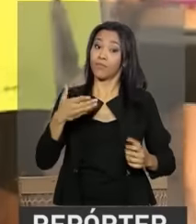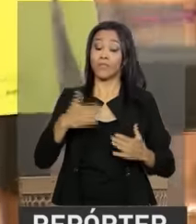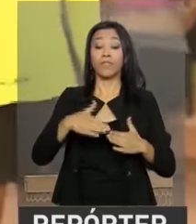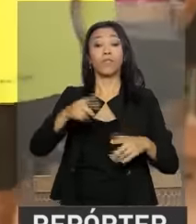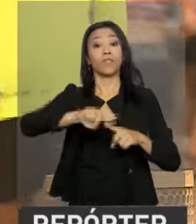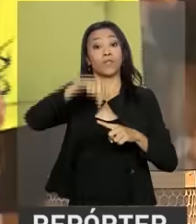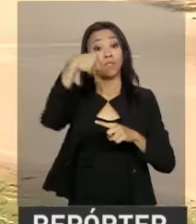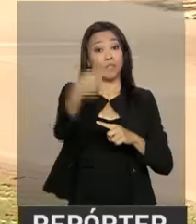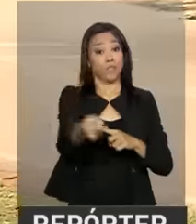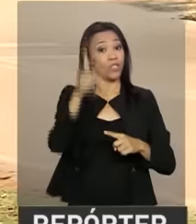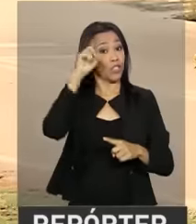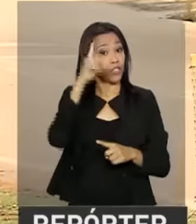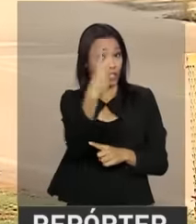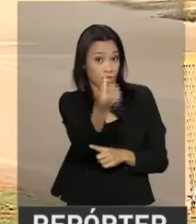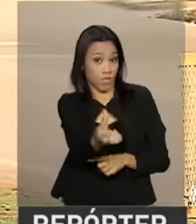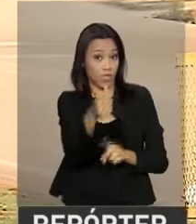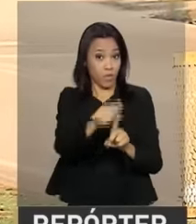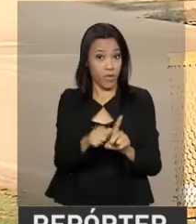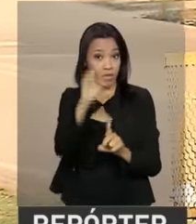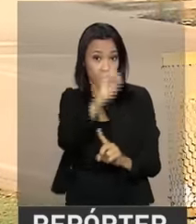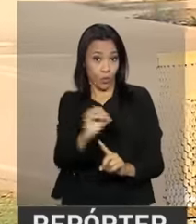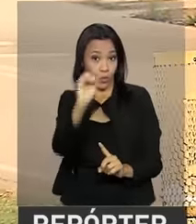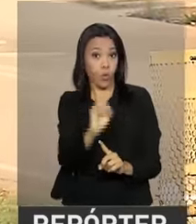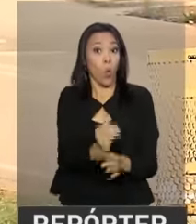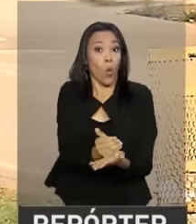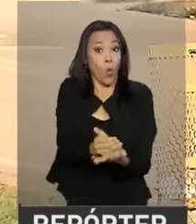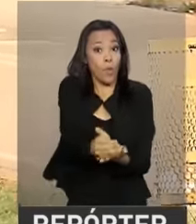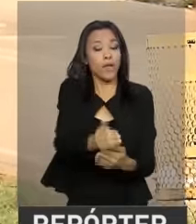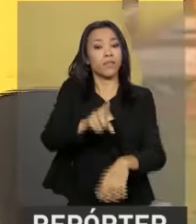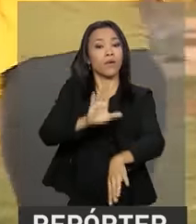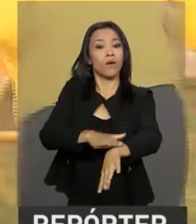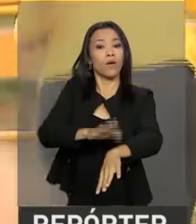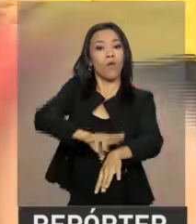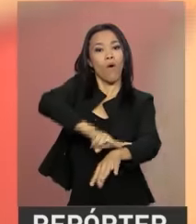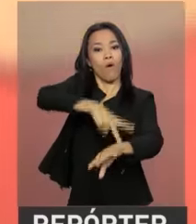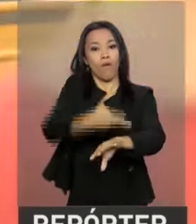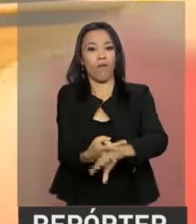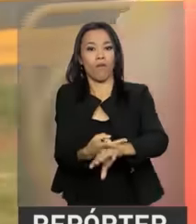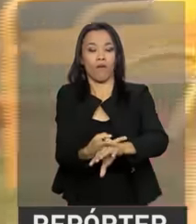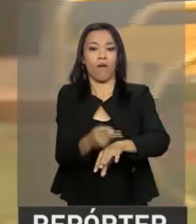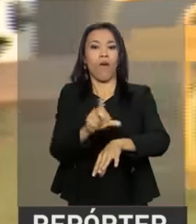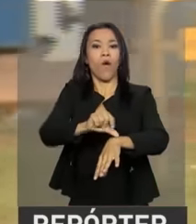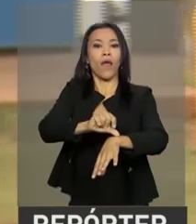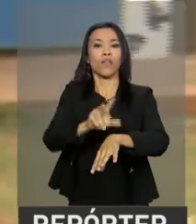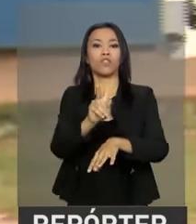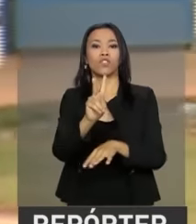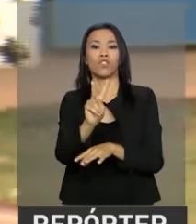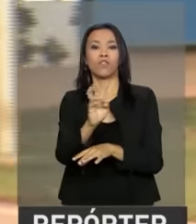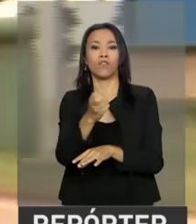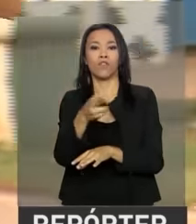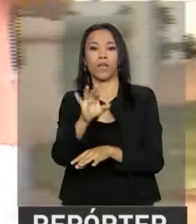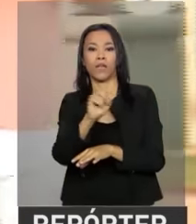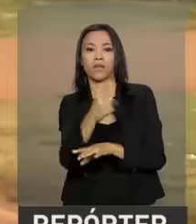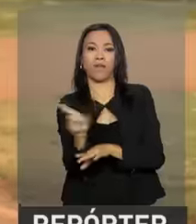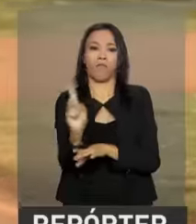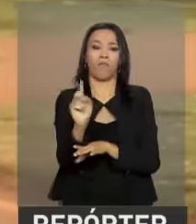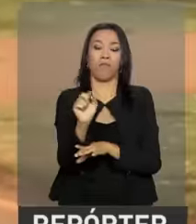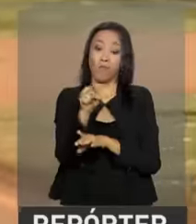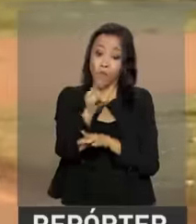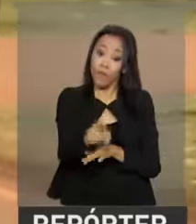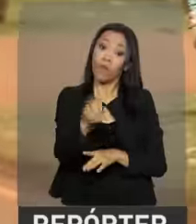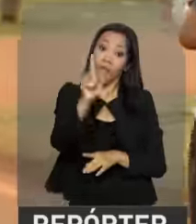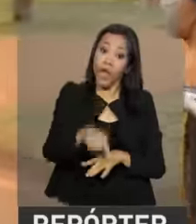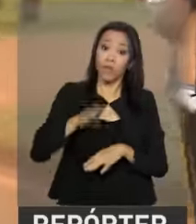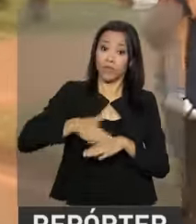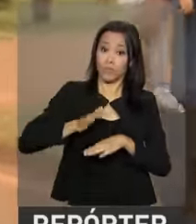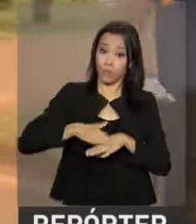partir do próximo dia 16 de outubro Quando começa o horário de verão neste ano são 126 dias de novo horário e segundo